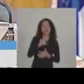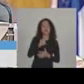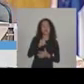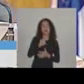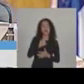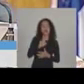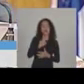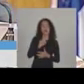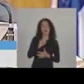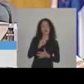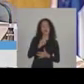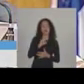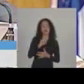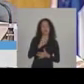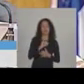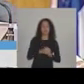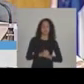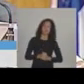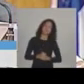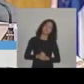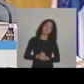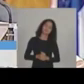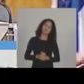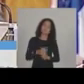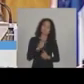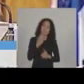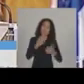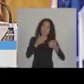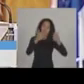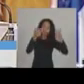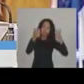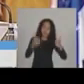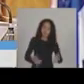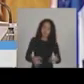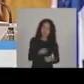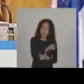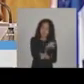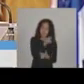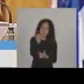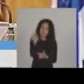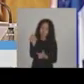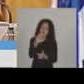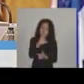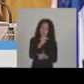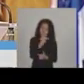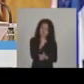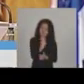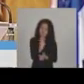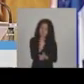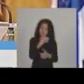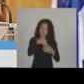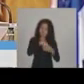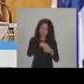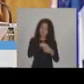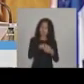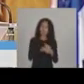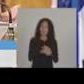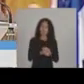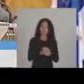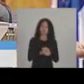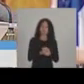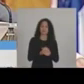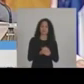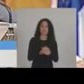eles mostram o tipo de circo que vocês estão fazendo nessa instituição